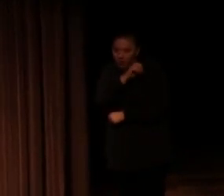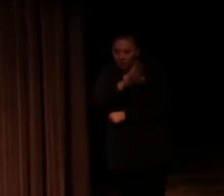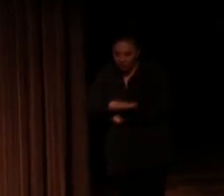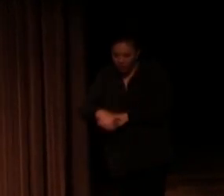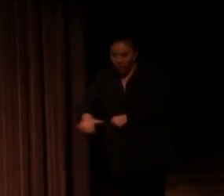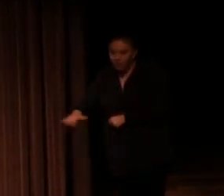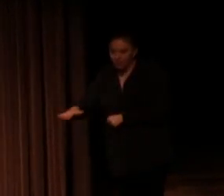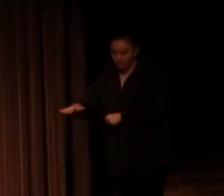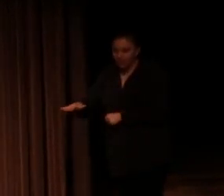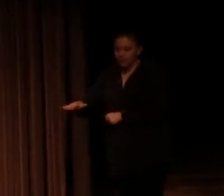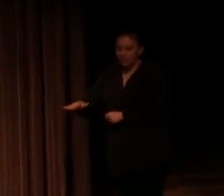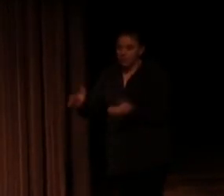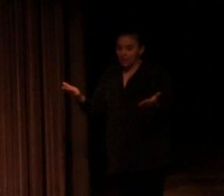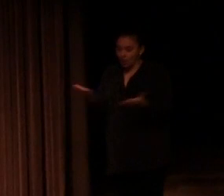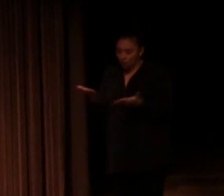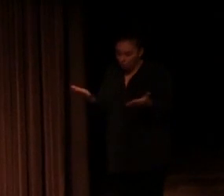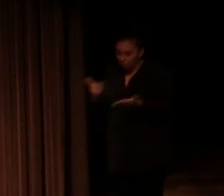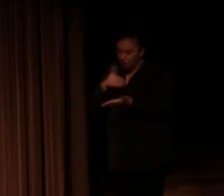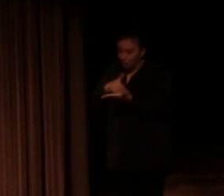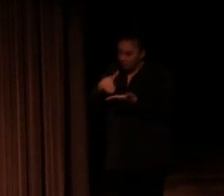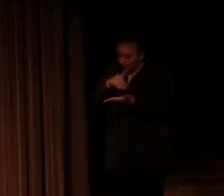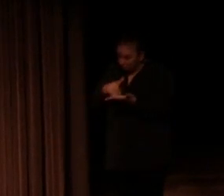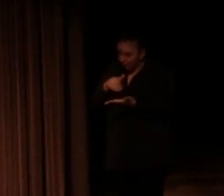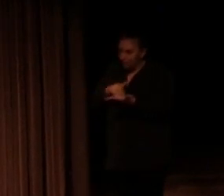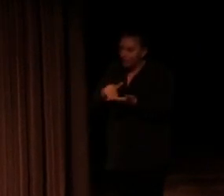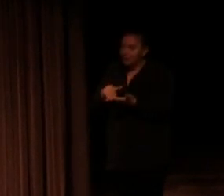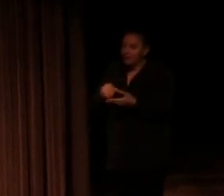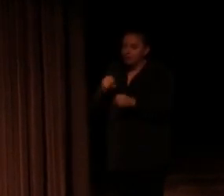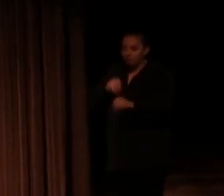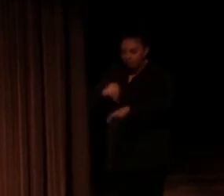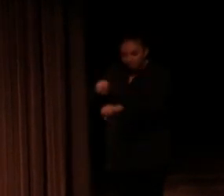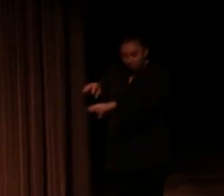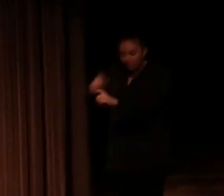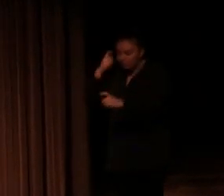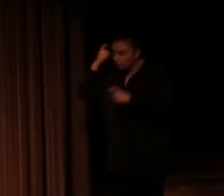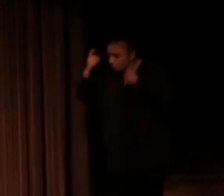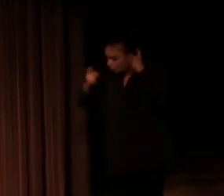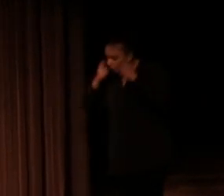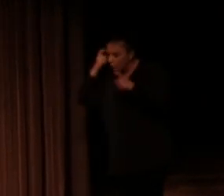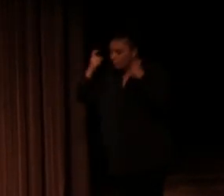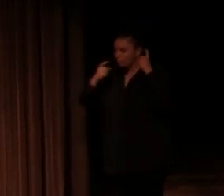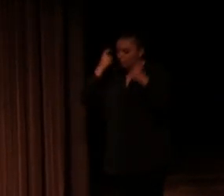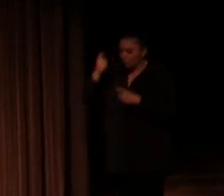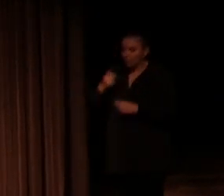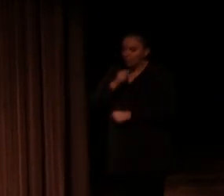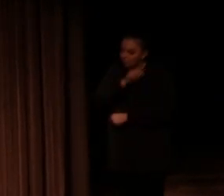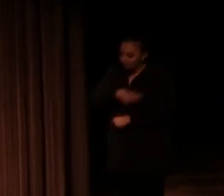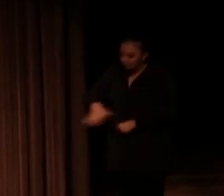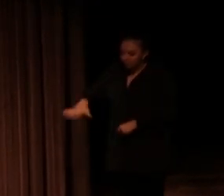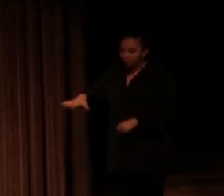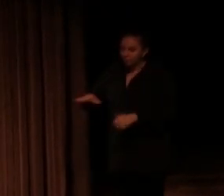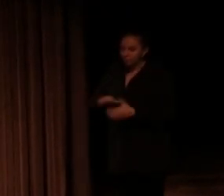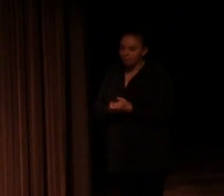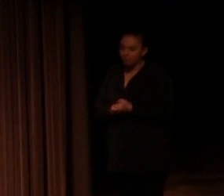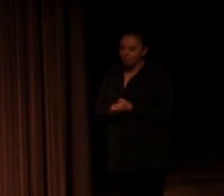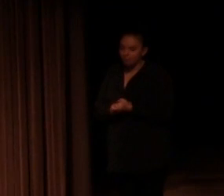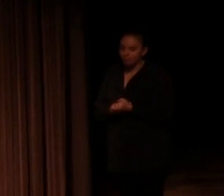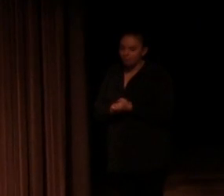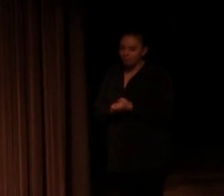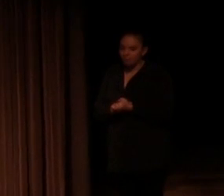da educação com uma política pública na área educacional é muito pouco é muito pouco porque se era tão óbvio